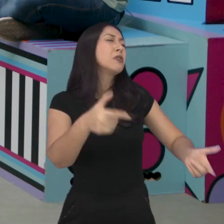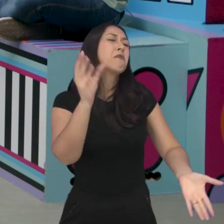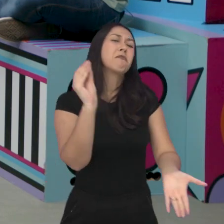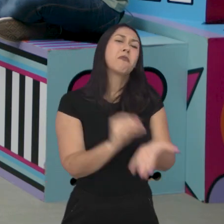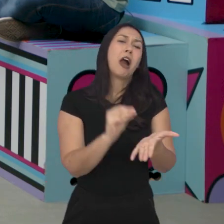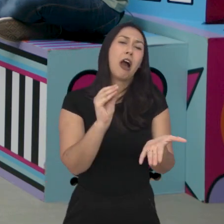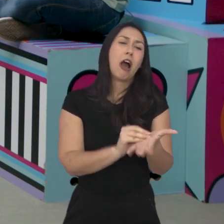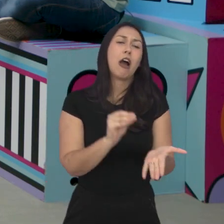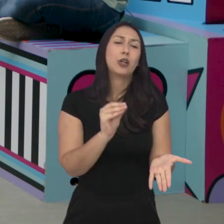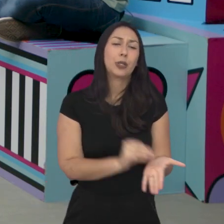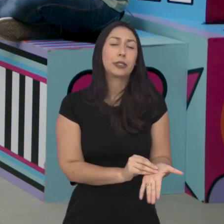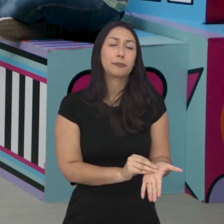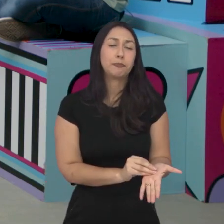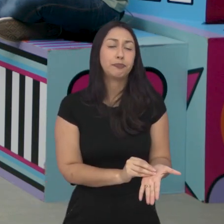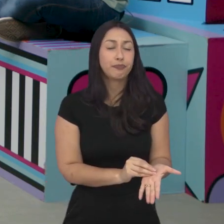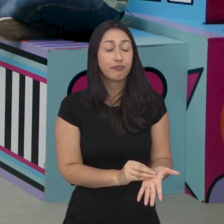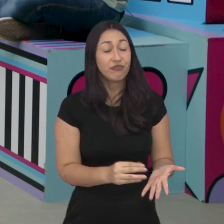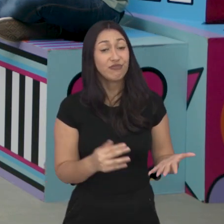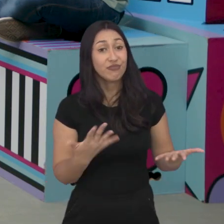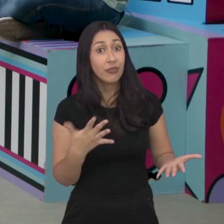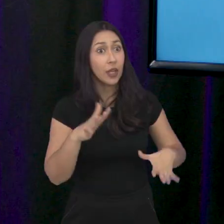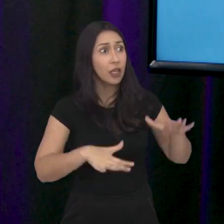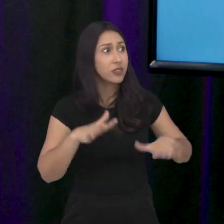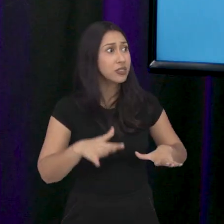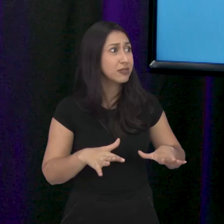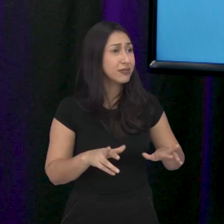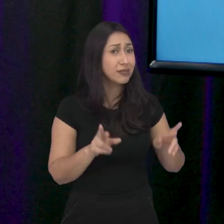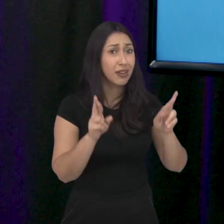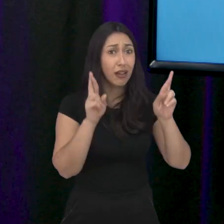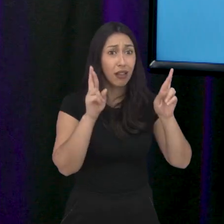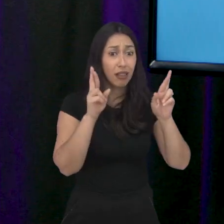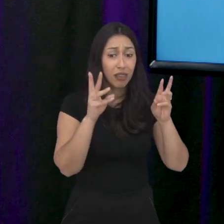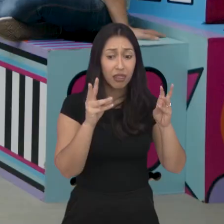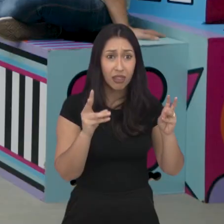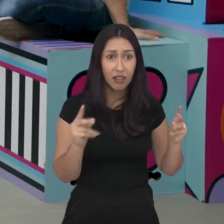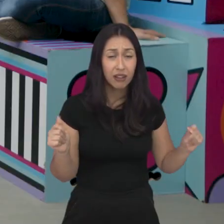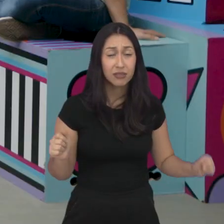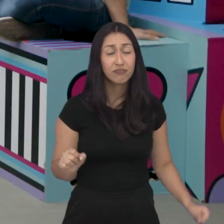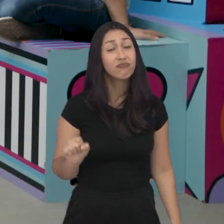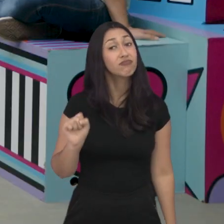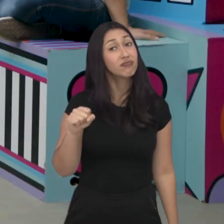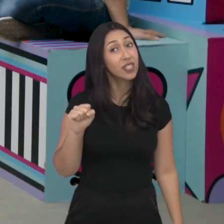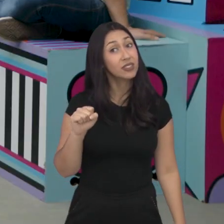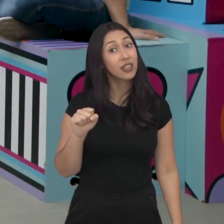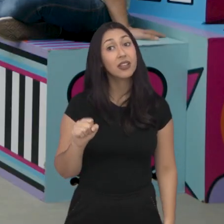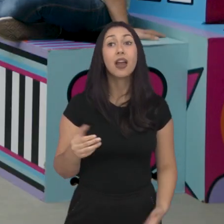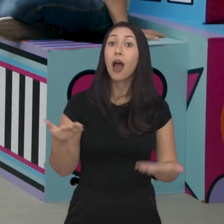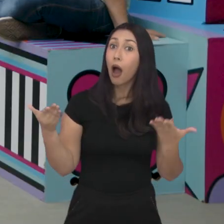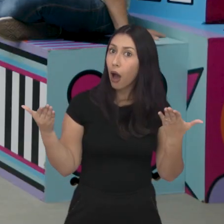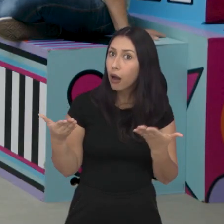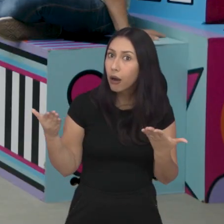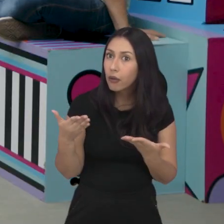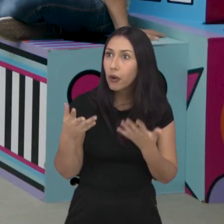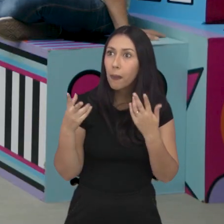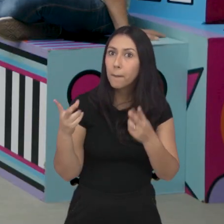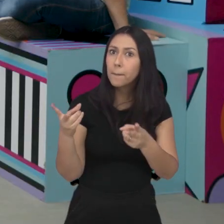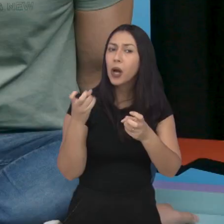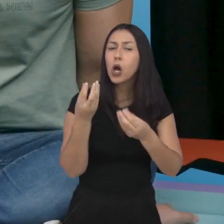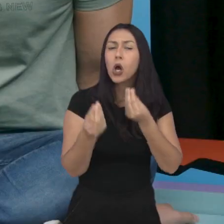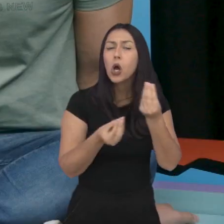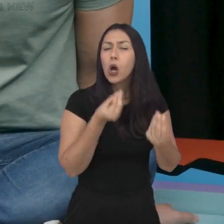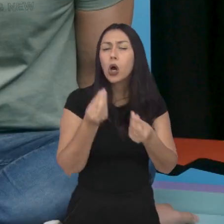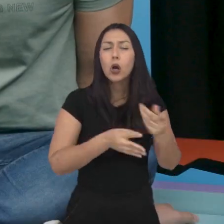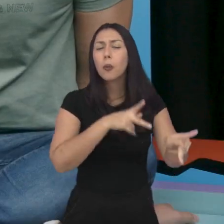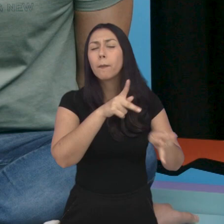realidade. Muito distante, ao ponto de ser até desesperançoso, né? Sem dúvida nenhuma. E agora a gente vai ter uma ideia de